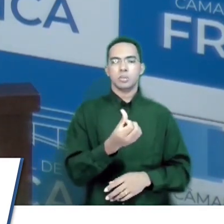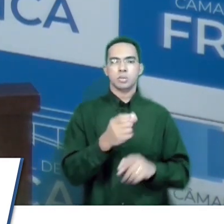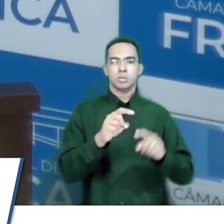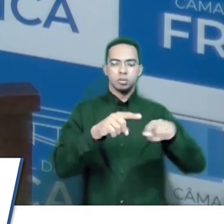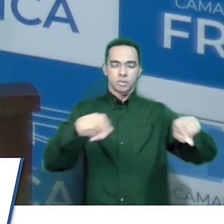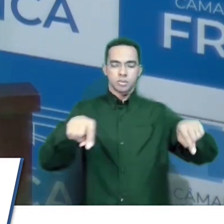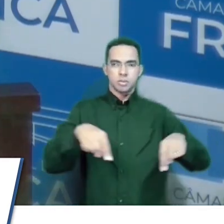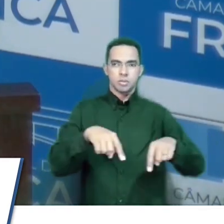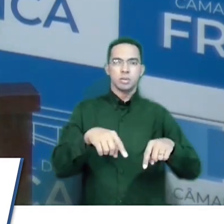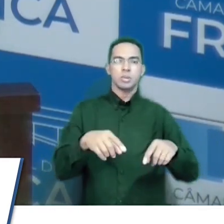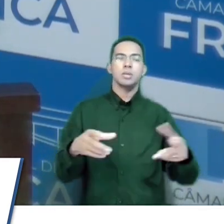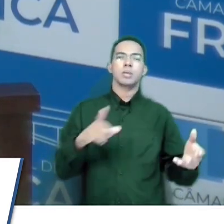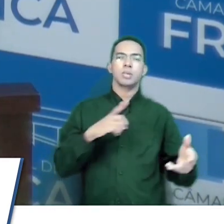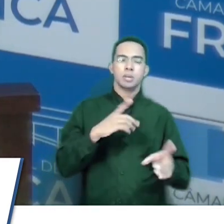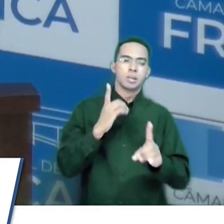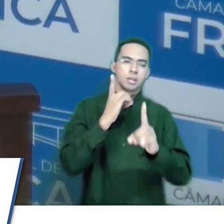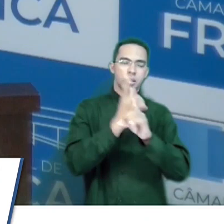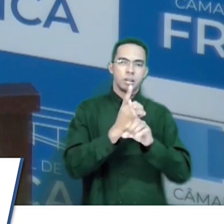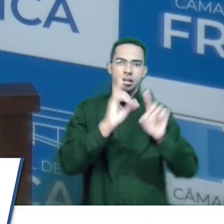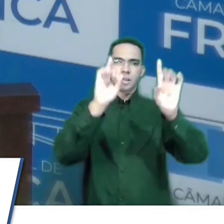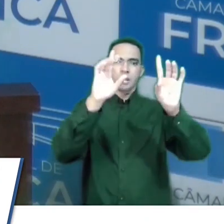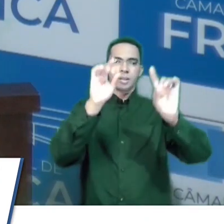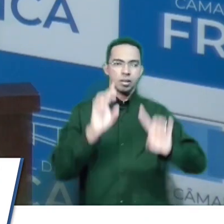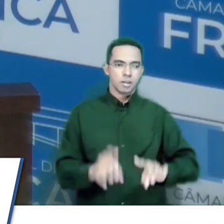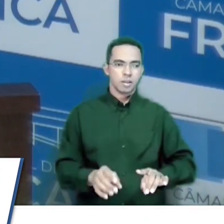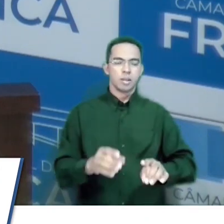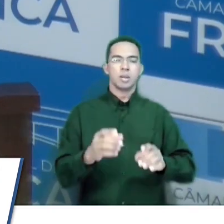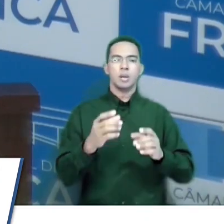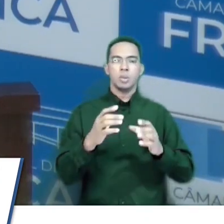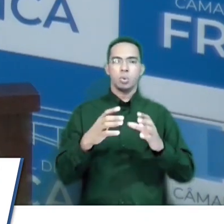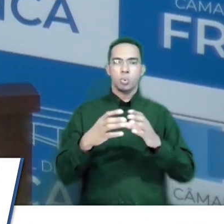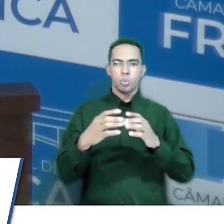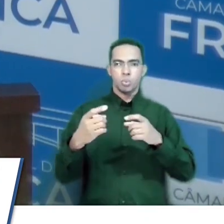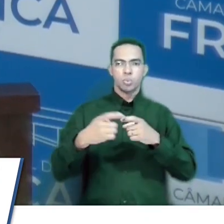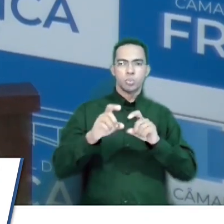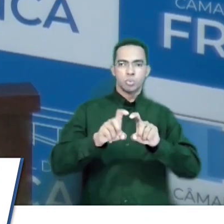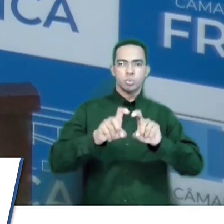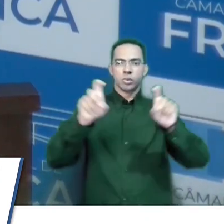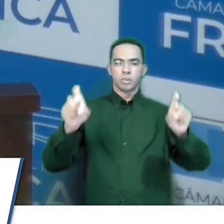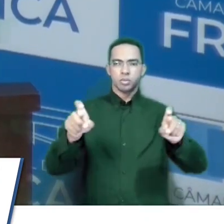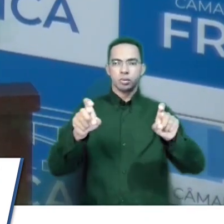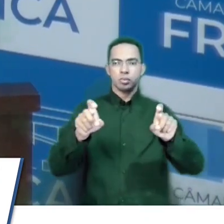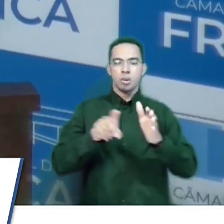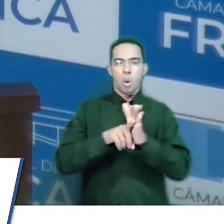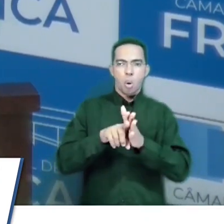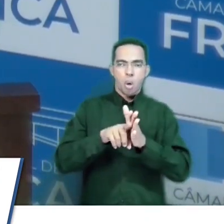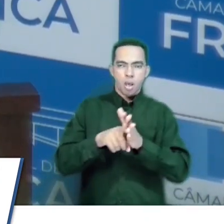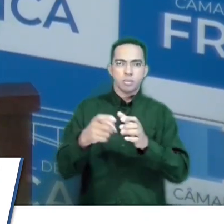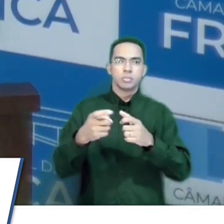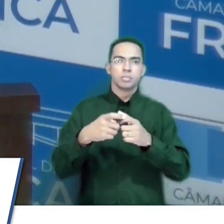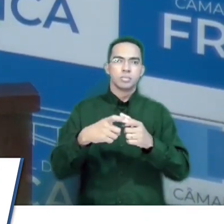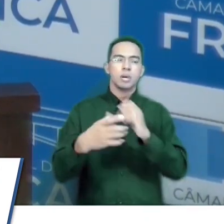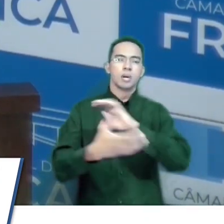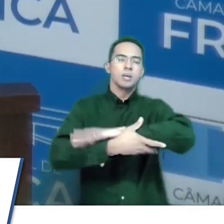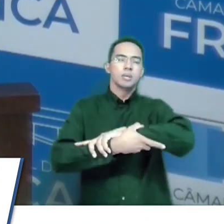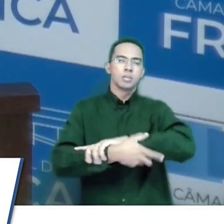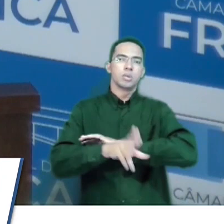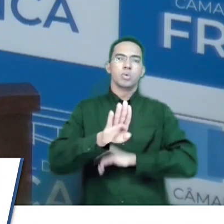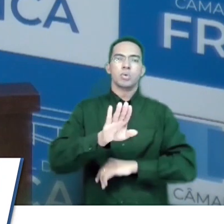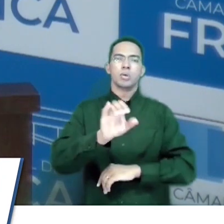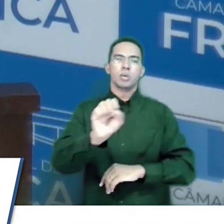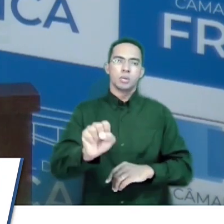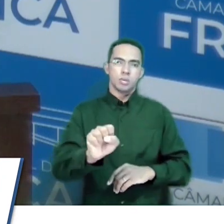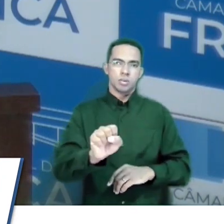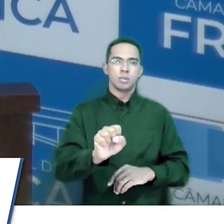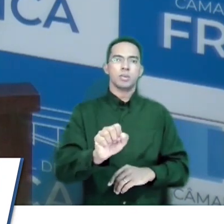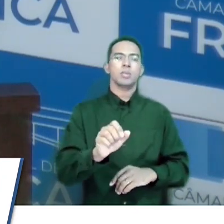ter atendimento com especialista, como clínico geral, ginecologista, pediatria, em parceria com a UBS lá